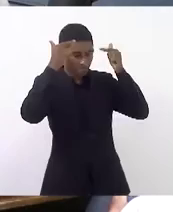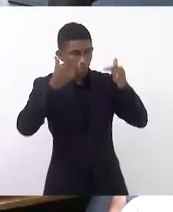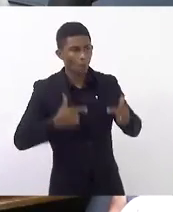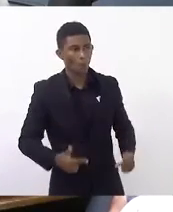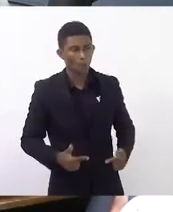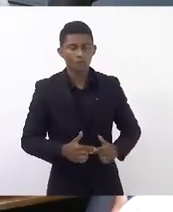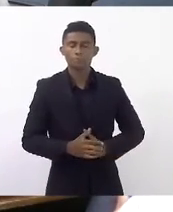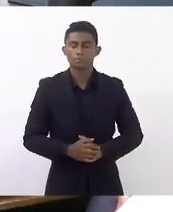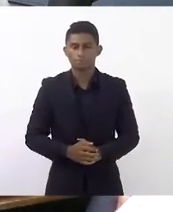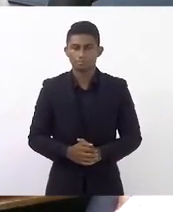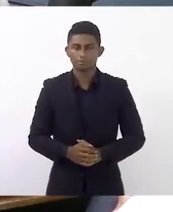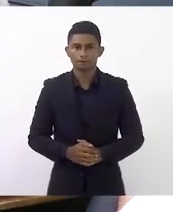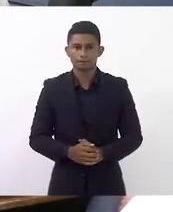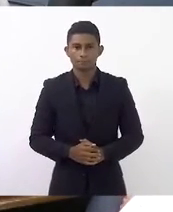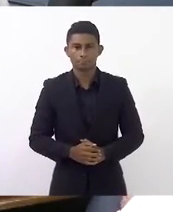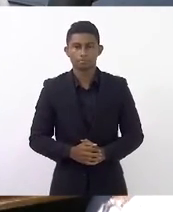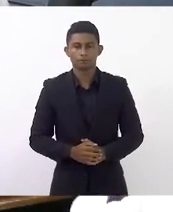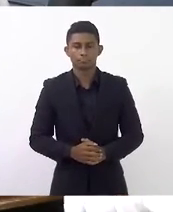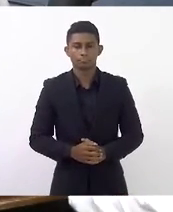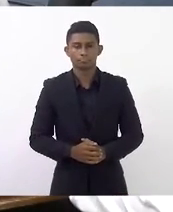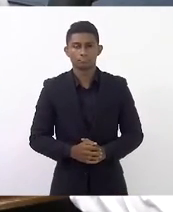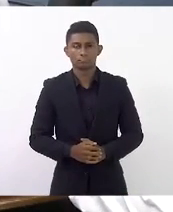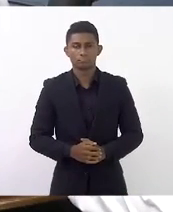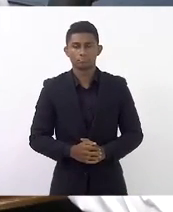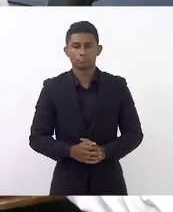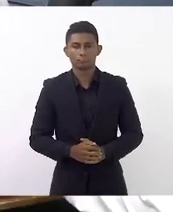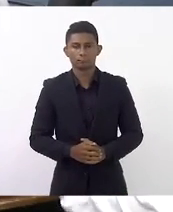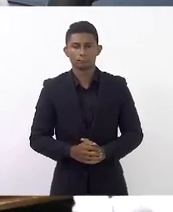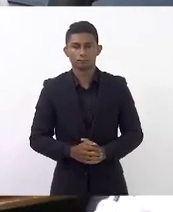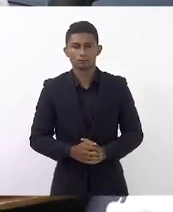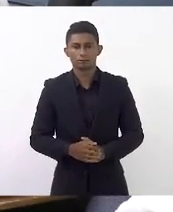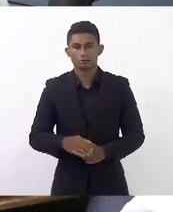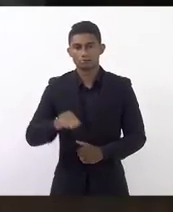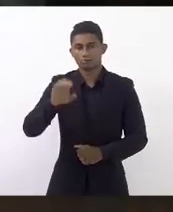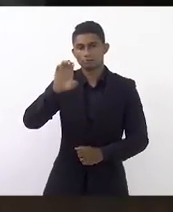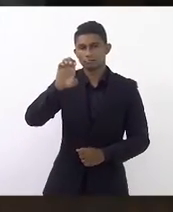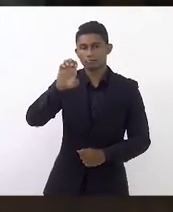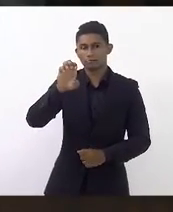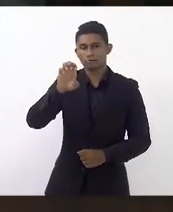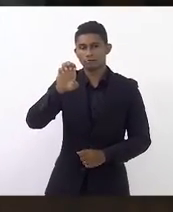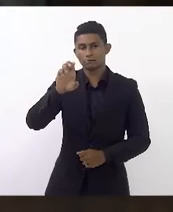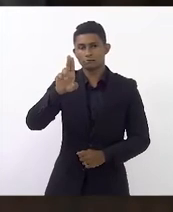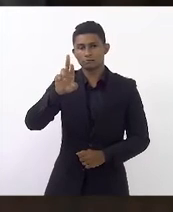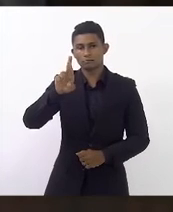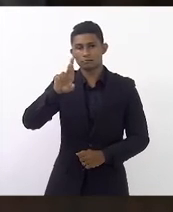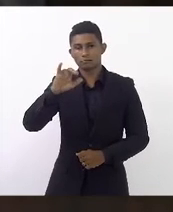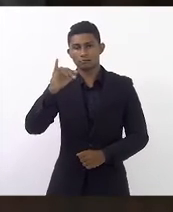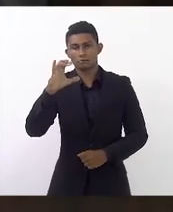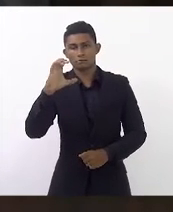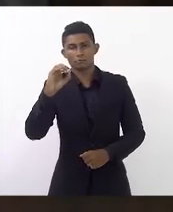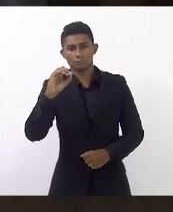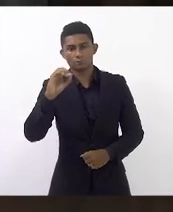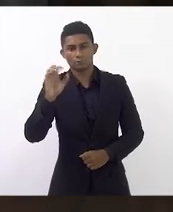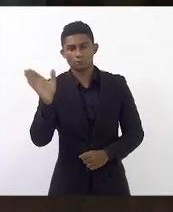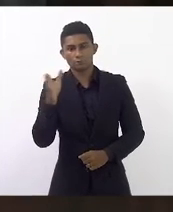Abstenção. Abstenção. Abstenção. Deputado Eurico Júnior.